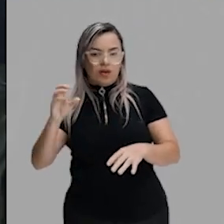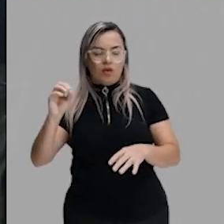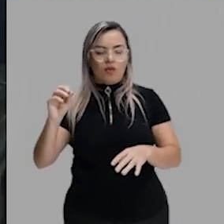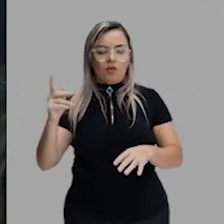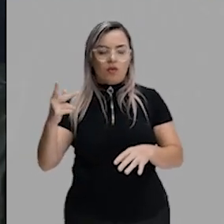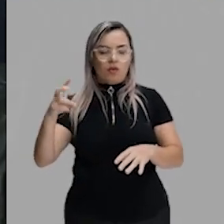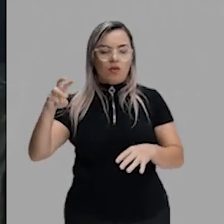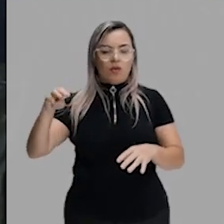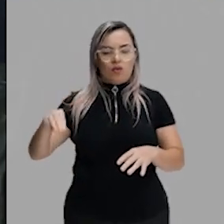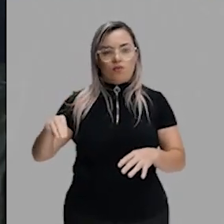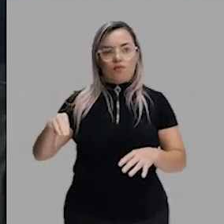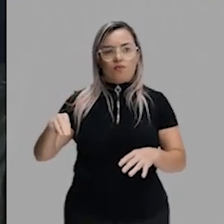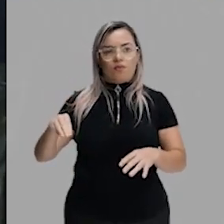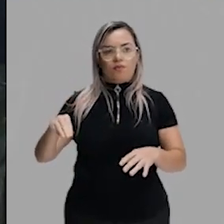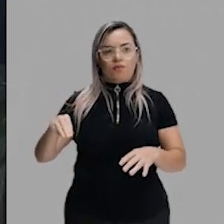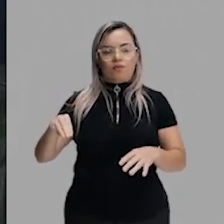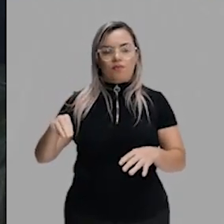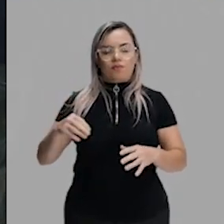então resistor